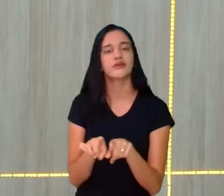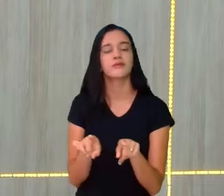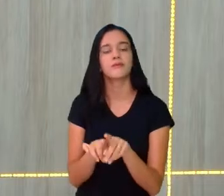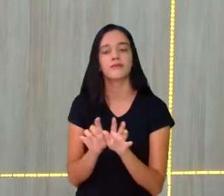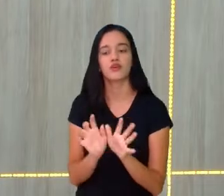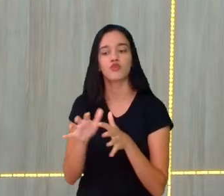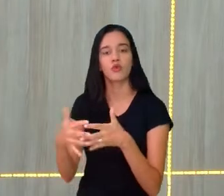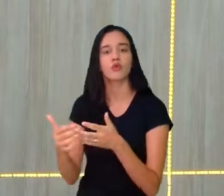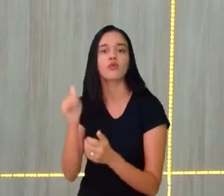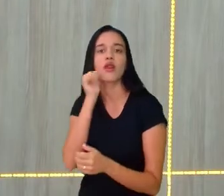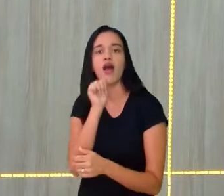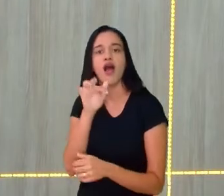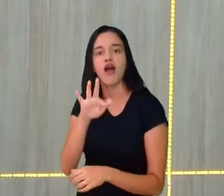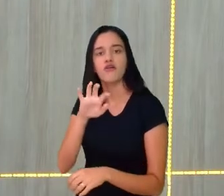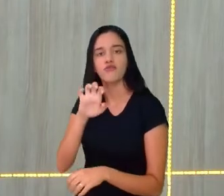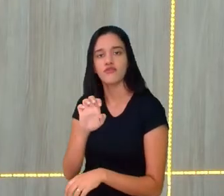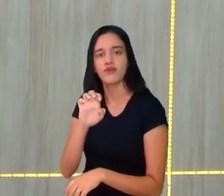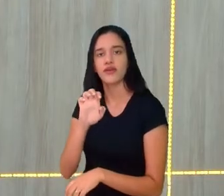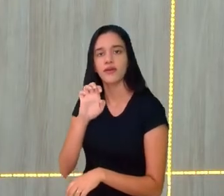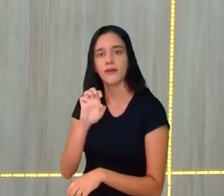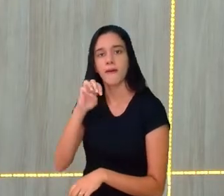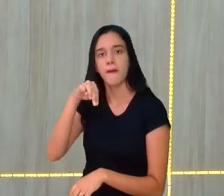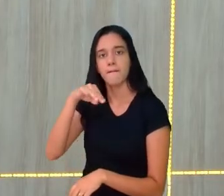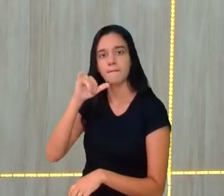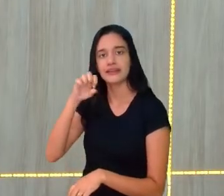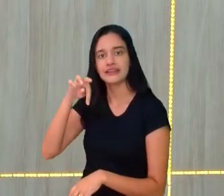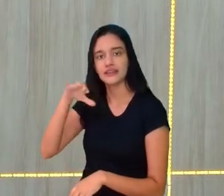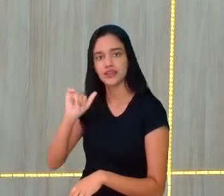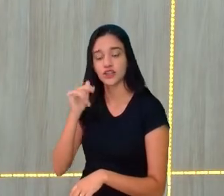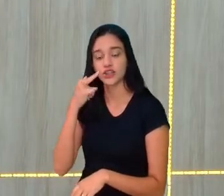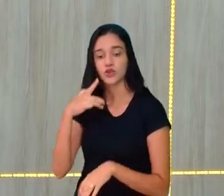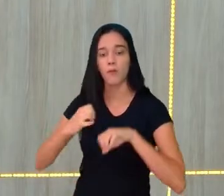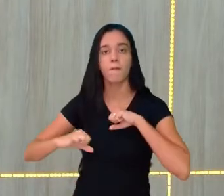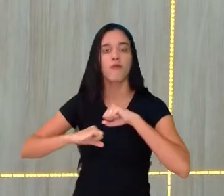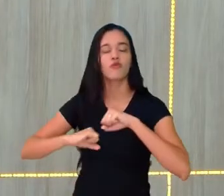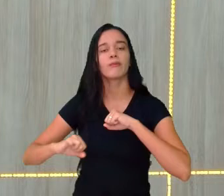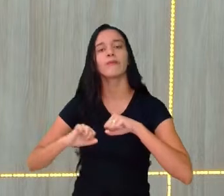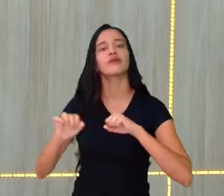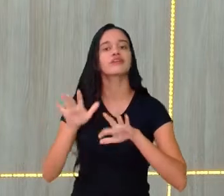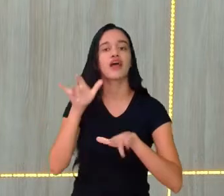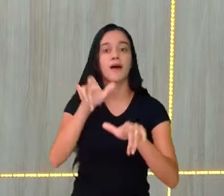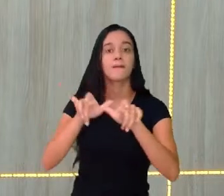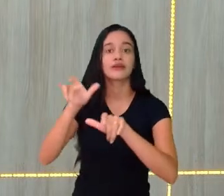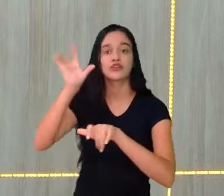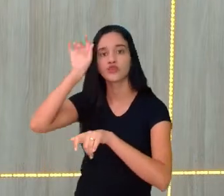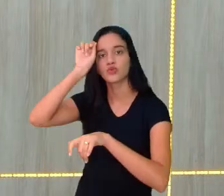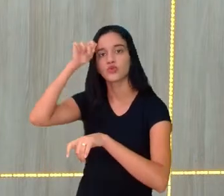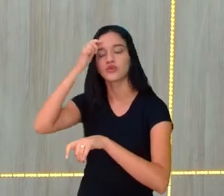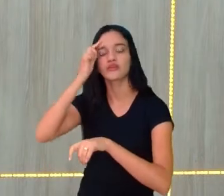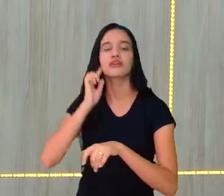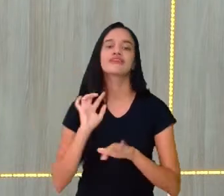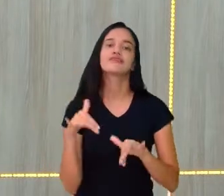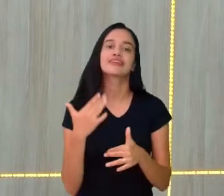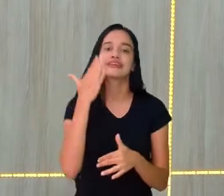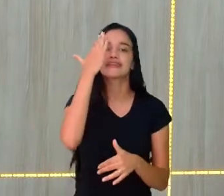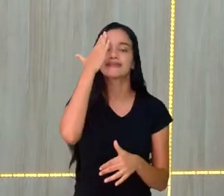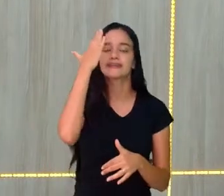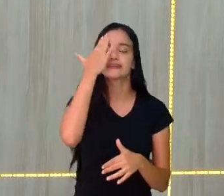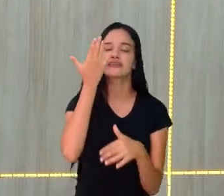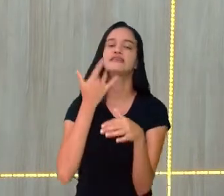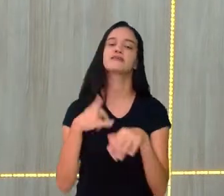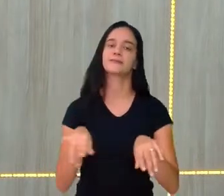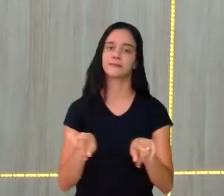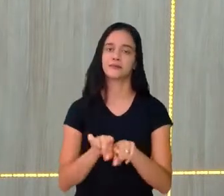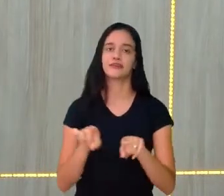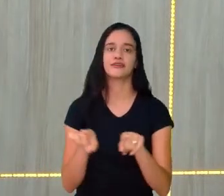Qual a luta do movimento negro? Né? Qual a luta do movimento, né, por reforma agrária? A gente vai tentar entender isso também